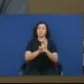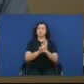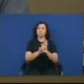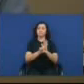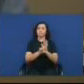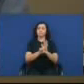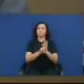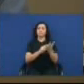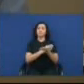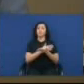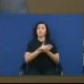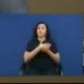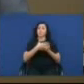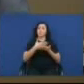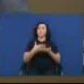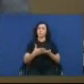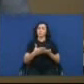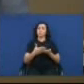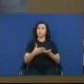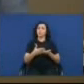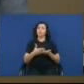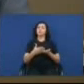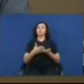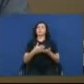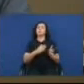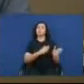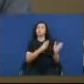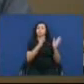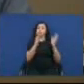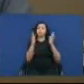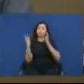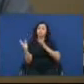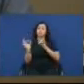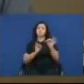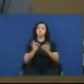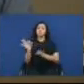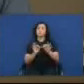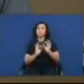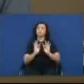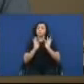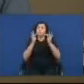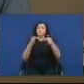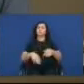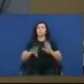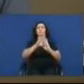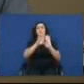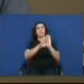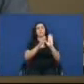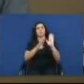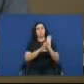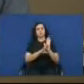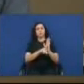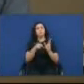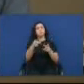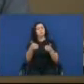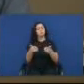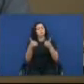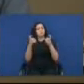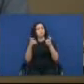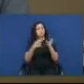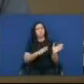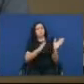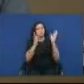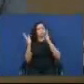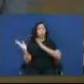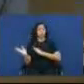leis, que começam num determinado momento, tramitam pela casa e se encerram na ordem do dia. Vocês poderão acompanhar todo